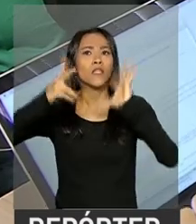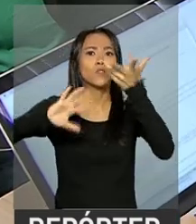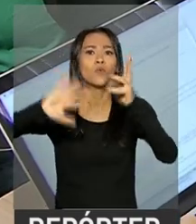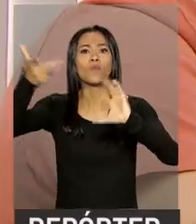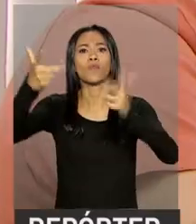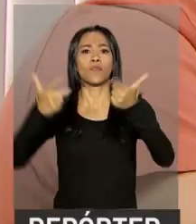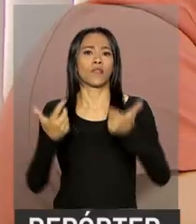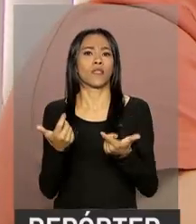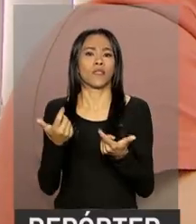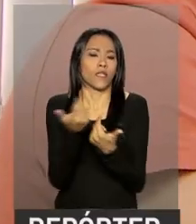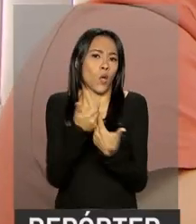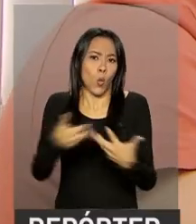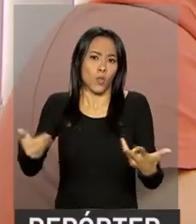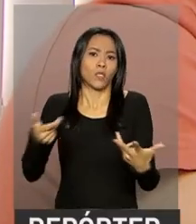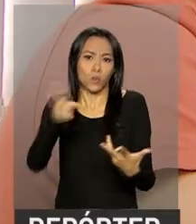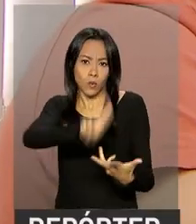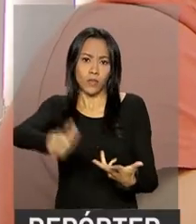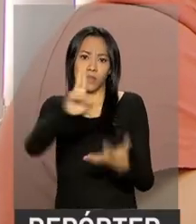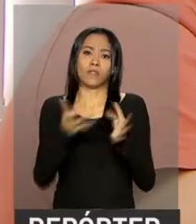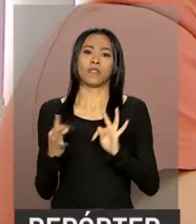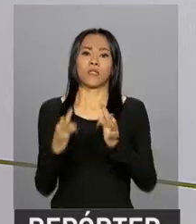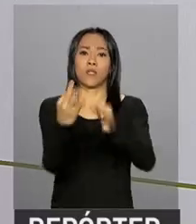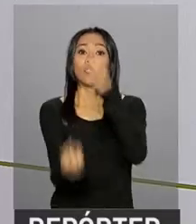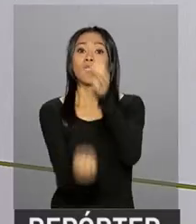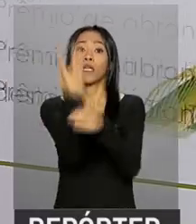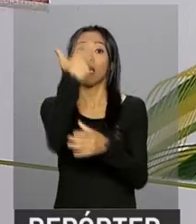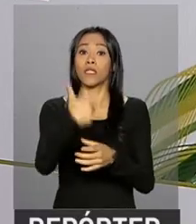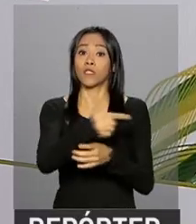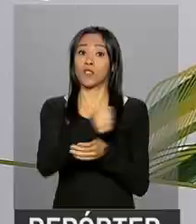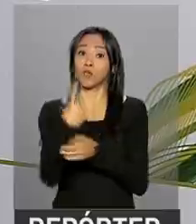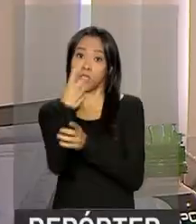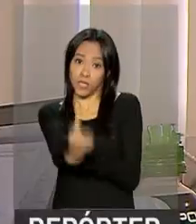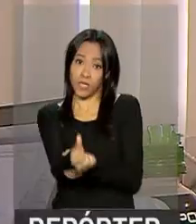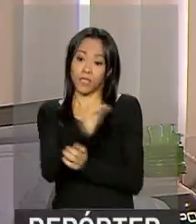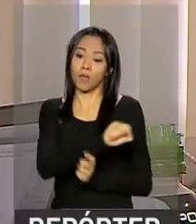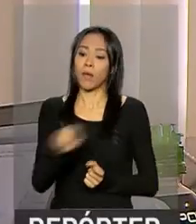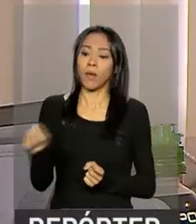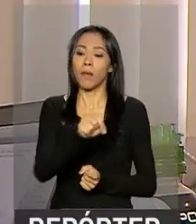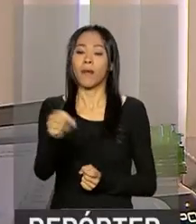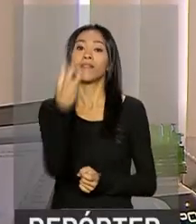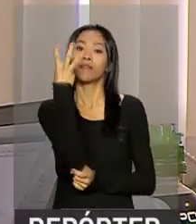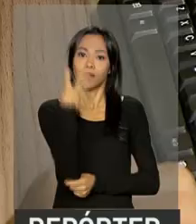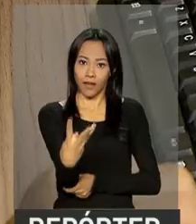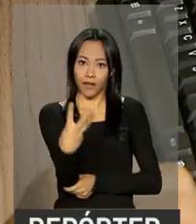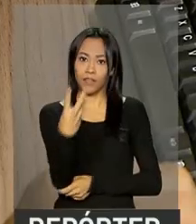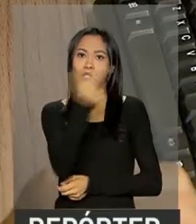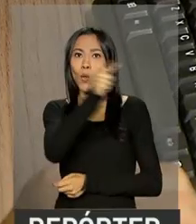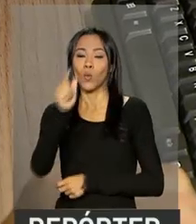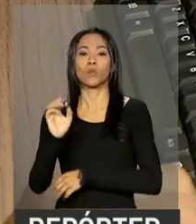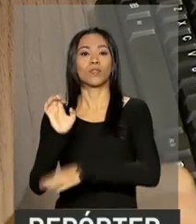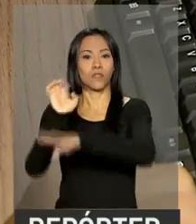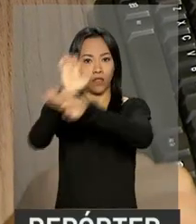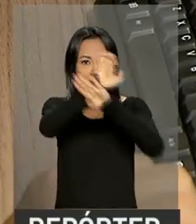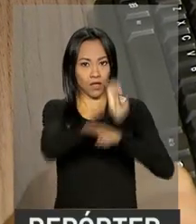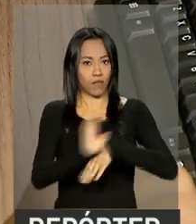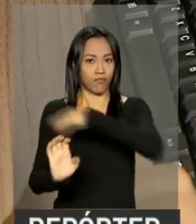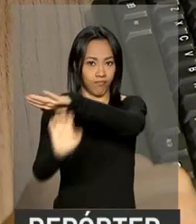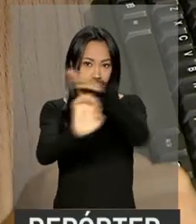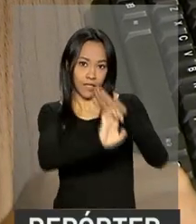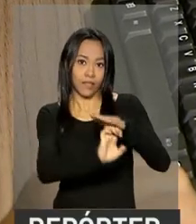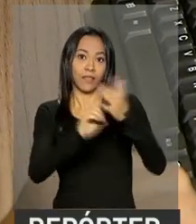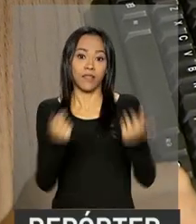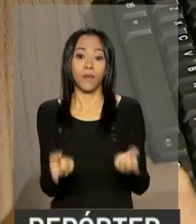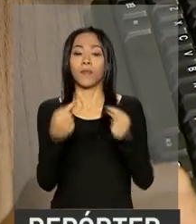tecnologia foi criada em 2006 e tem três filiais em outros estados de Dezembro para cá